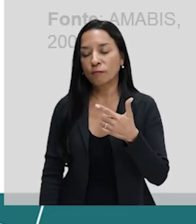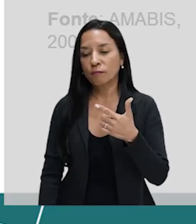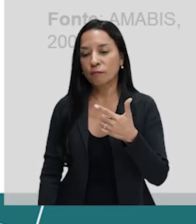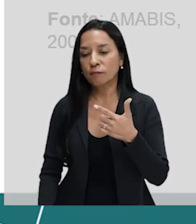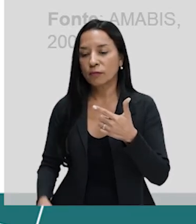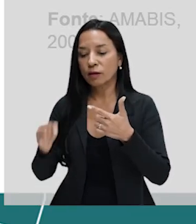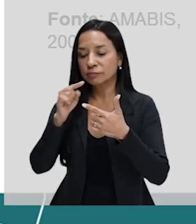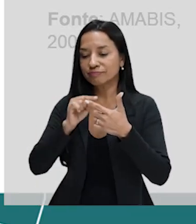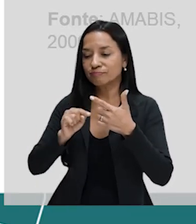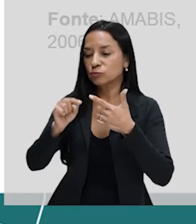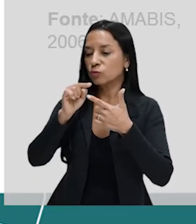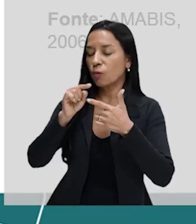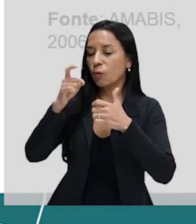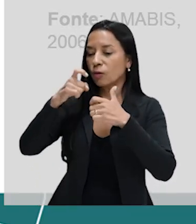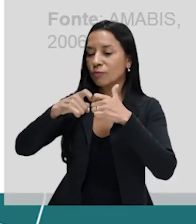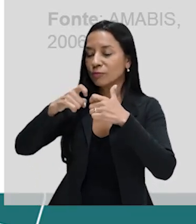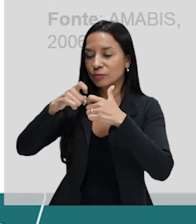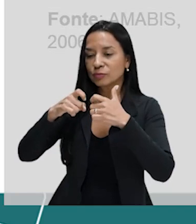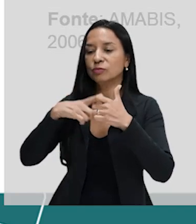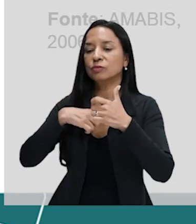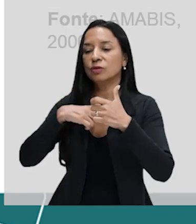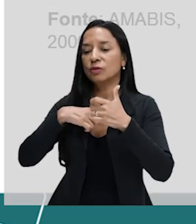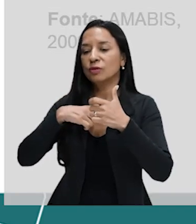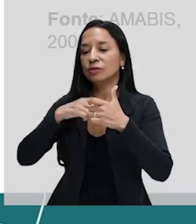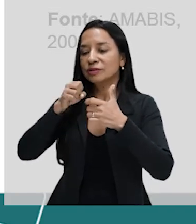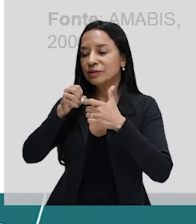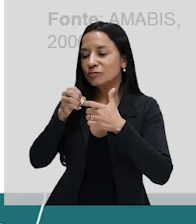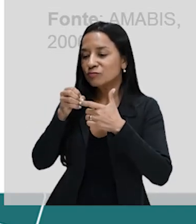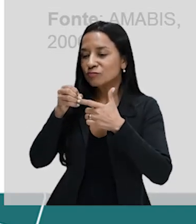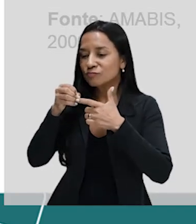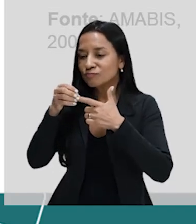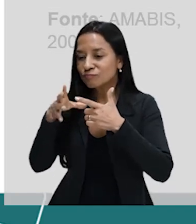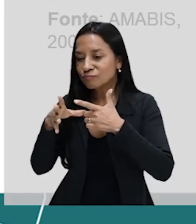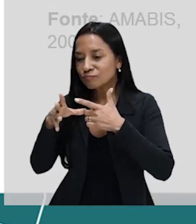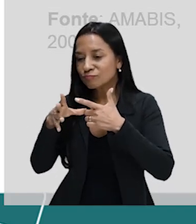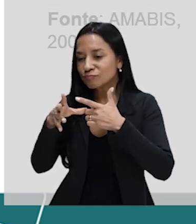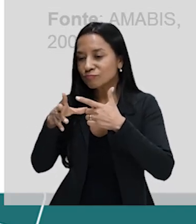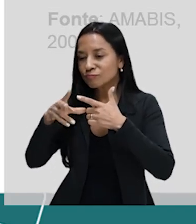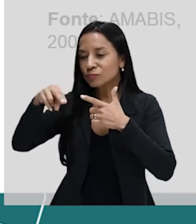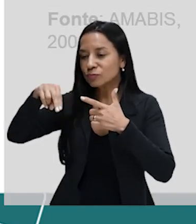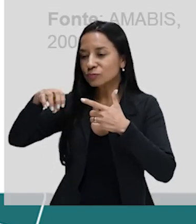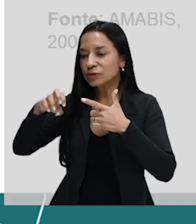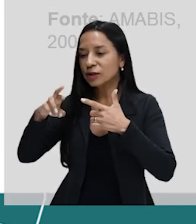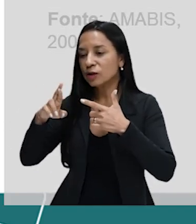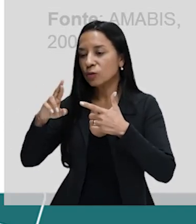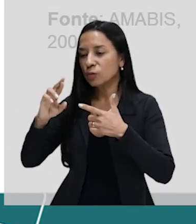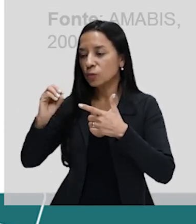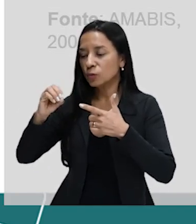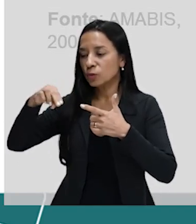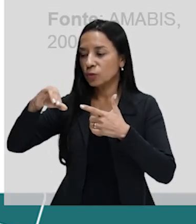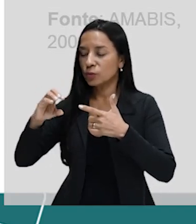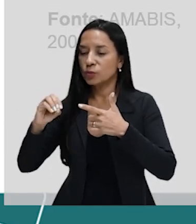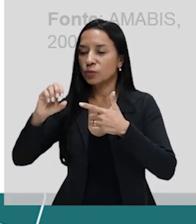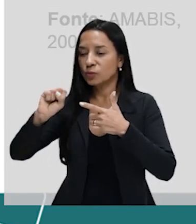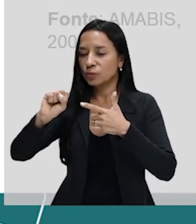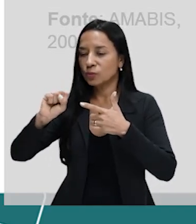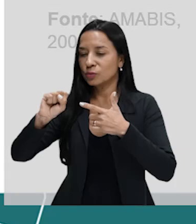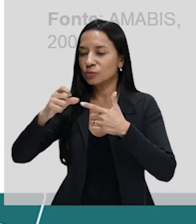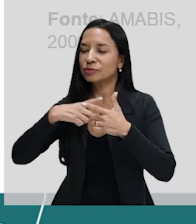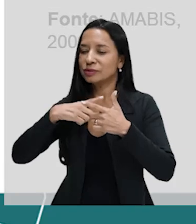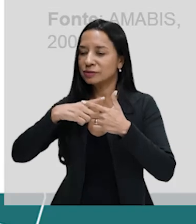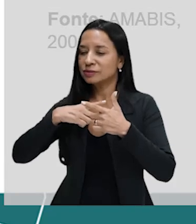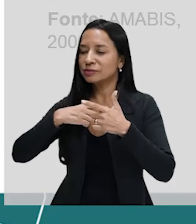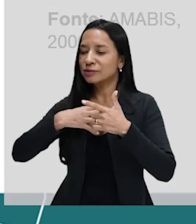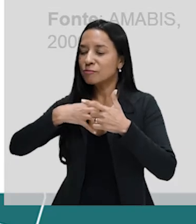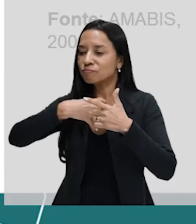do órgão reprodutor que tem uma grande quantidade, pessoal, de neurônios que promovem a sensação de prazer durante o ato